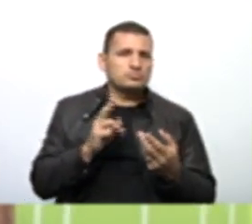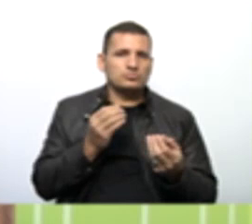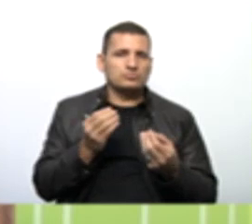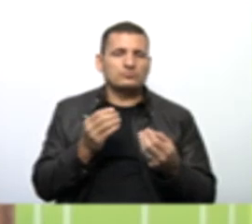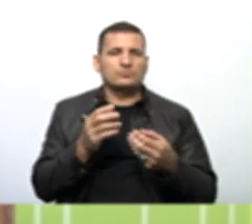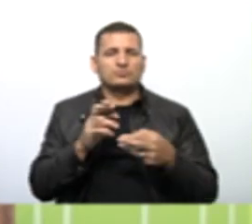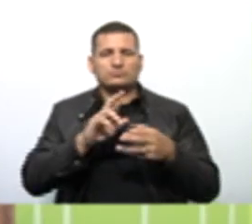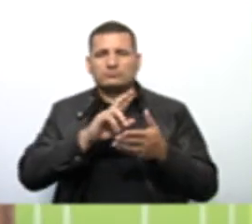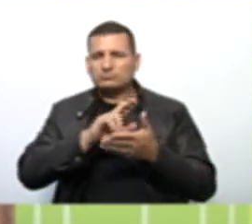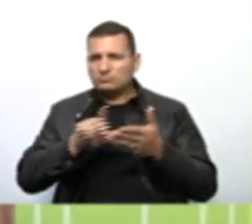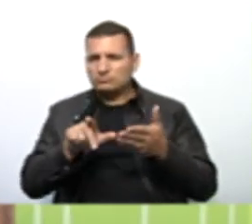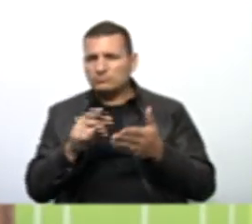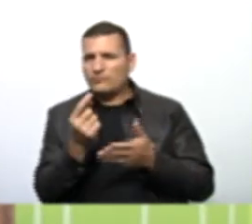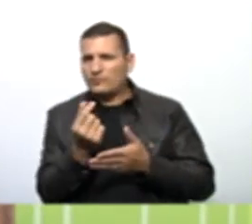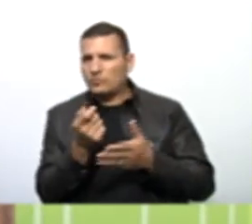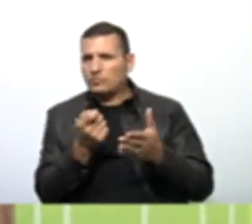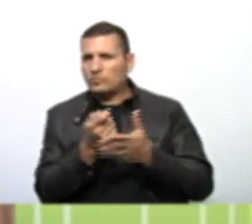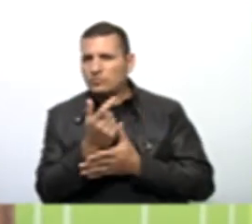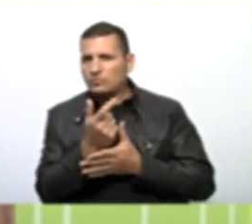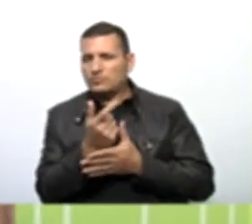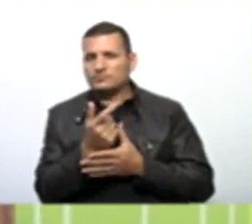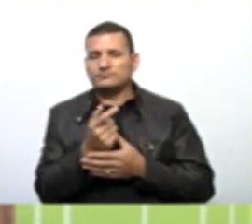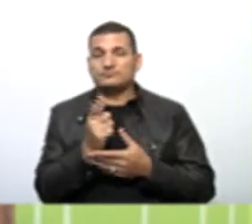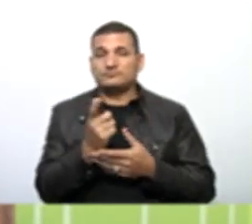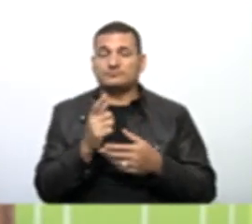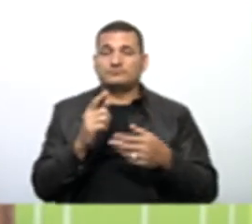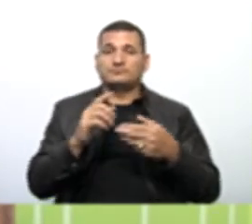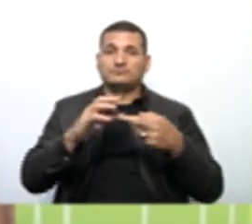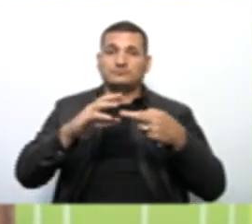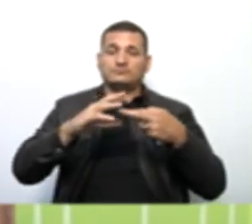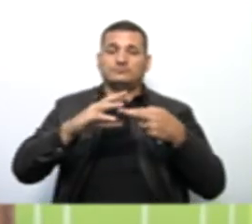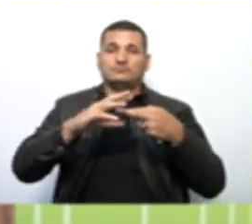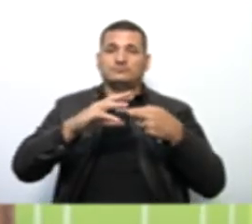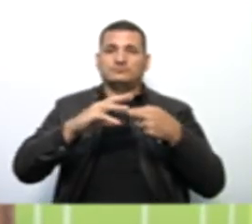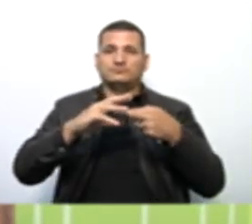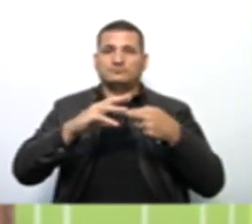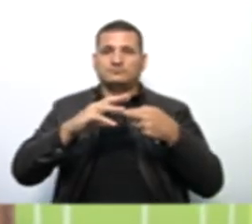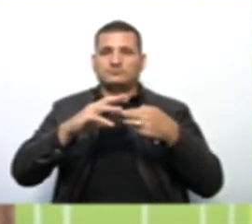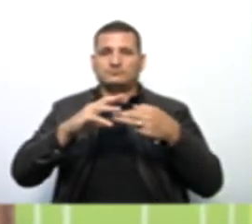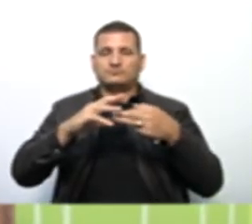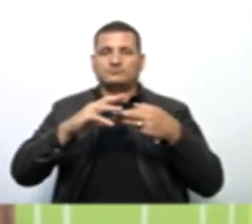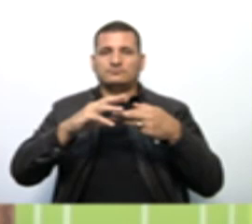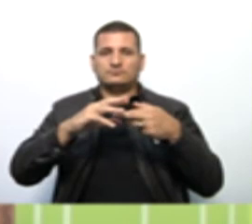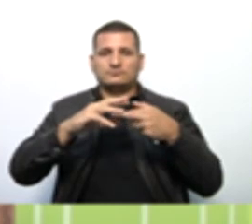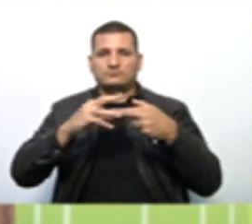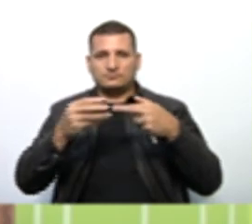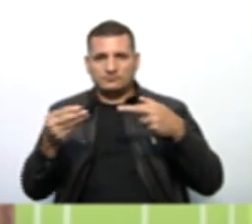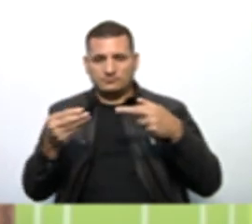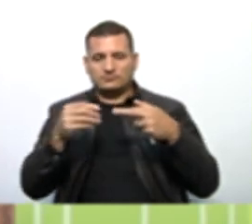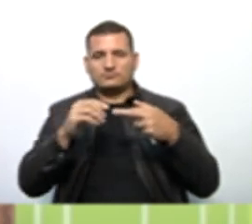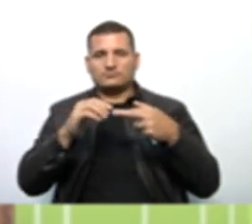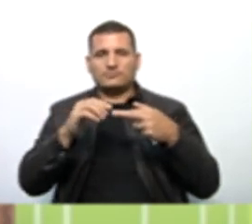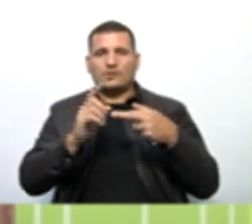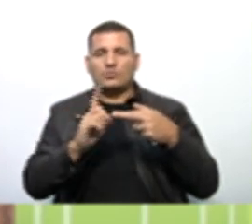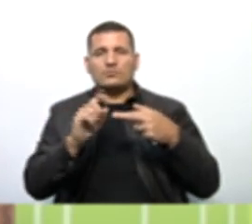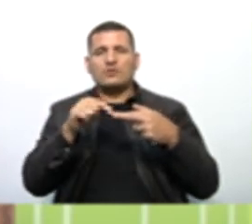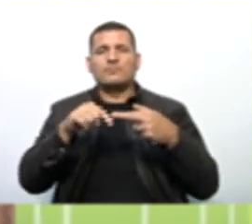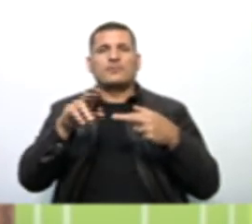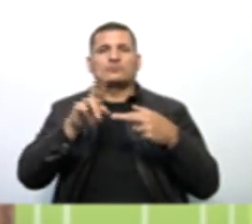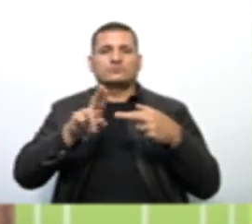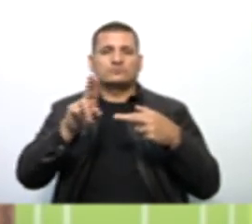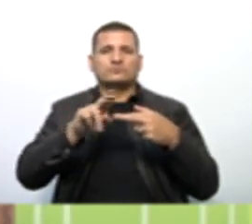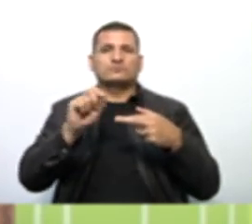fest preço então o cabo não blindado que é o tpi é o mais utilizado ele é mais utilizado para onde pessoal para os ambientes internos